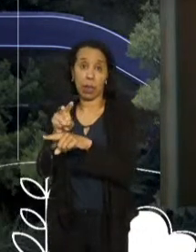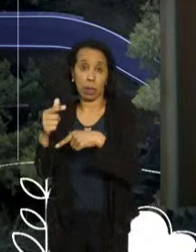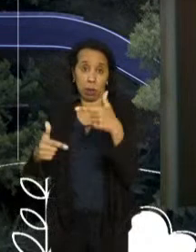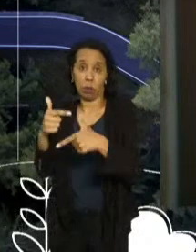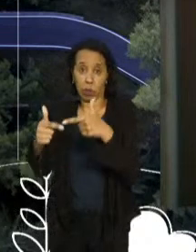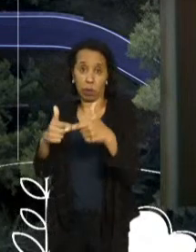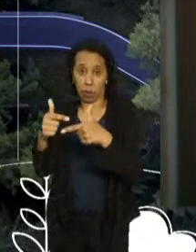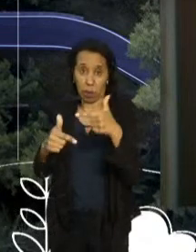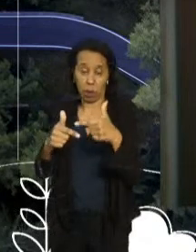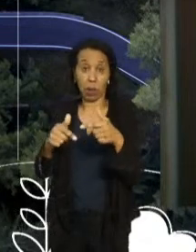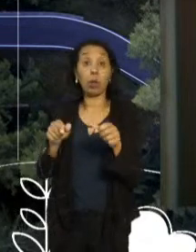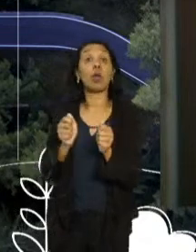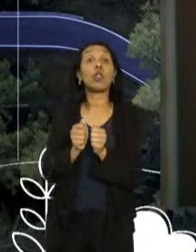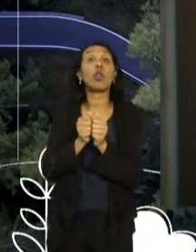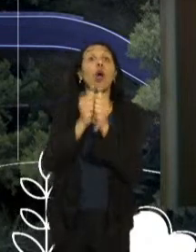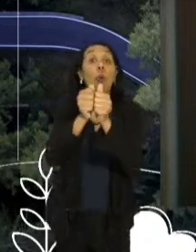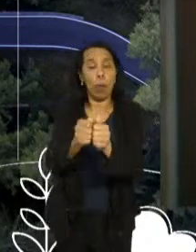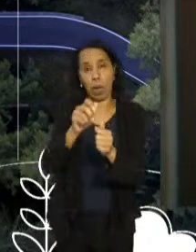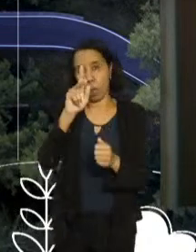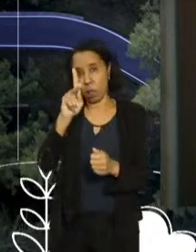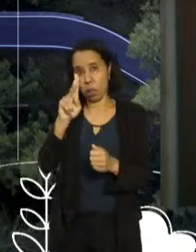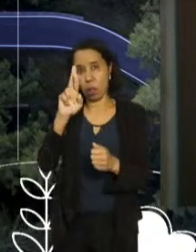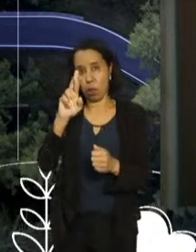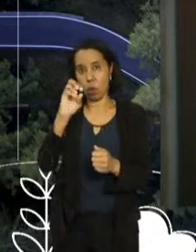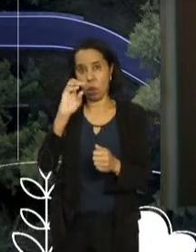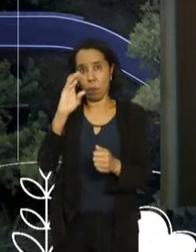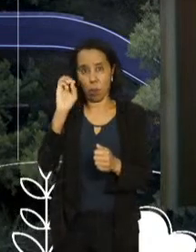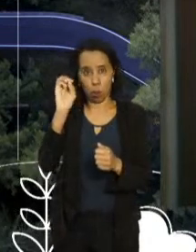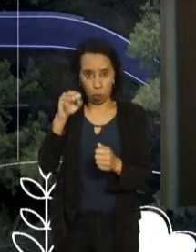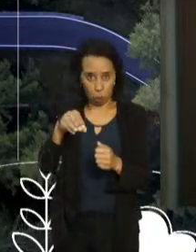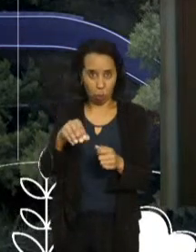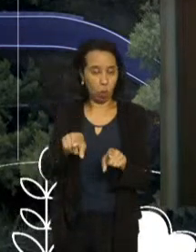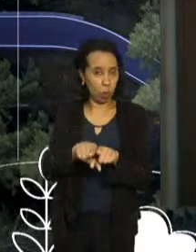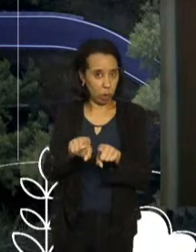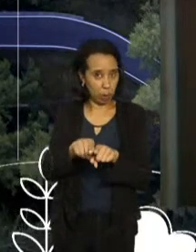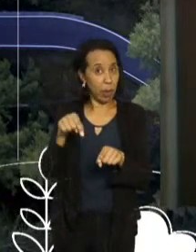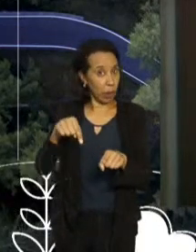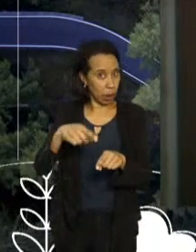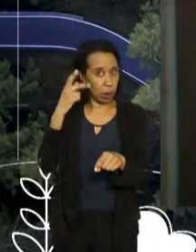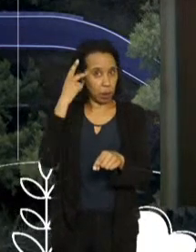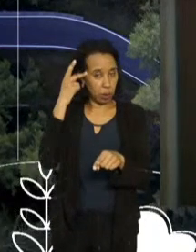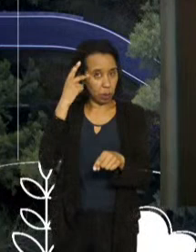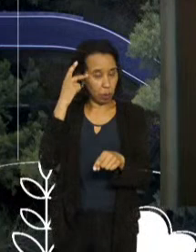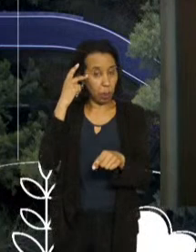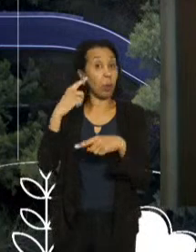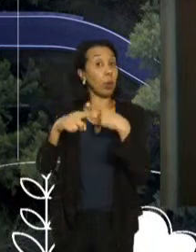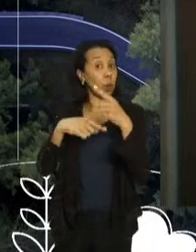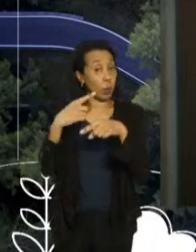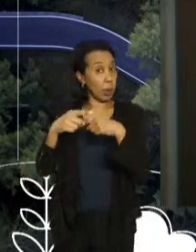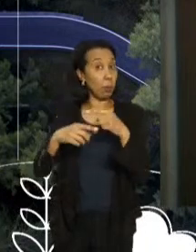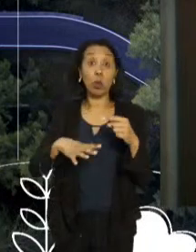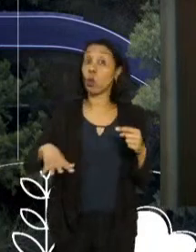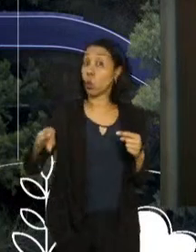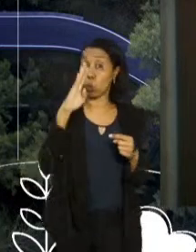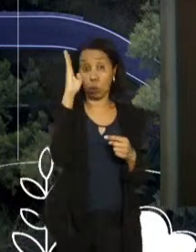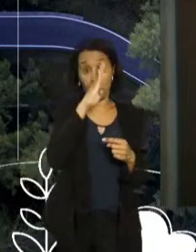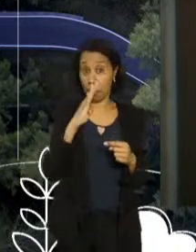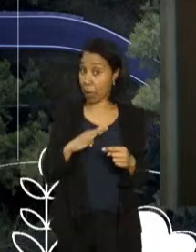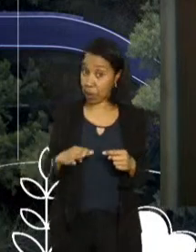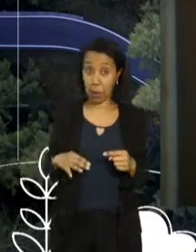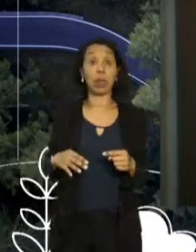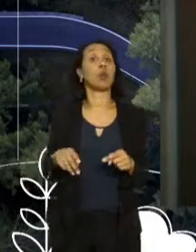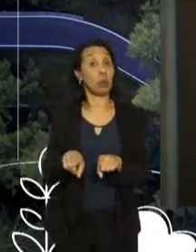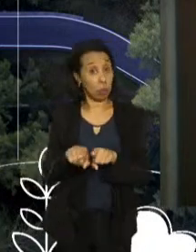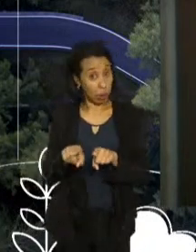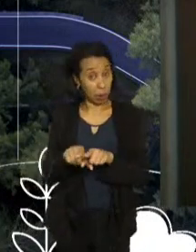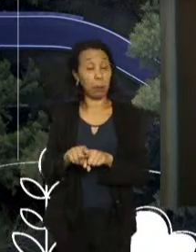exemplo, o PROCONVE, né? Que é, na verdade, um programa que surgiu no estado de São Paulo e depois se tornou federal. Nós acompanhamos